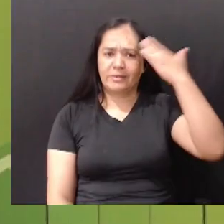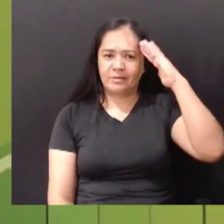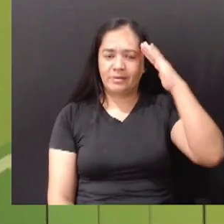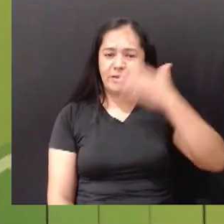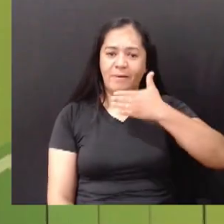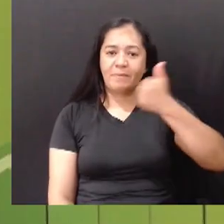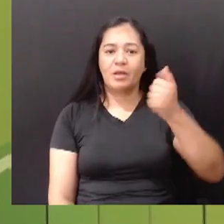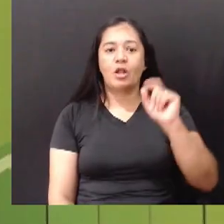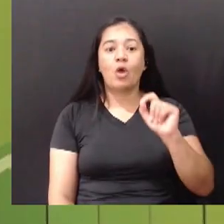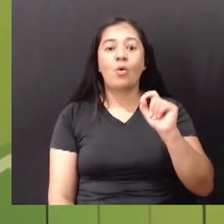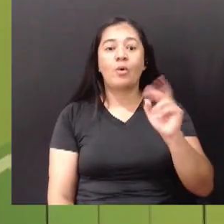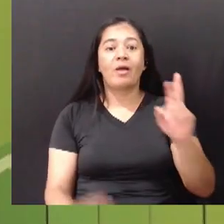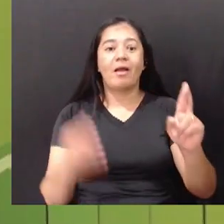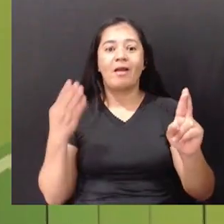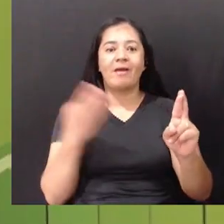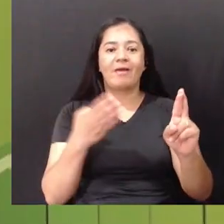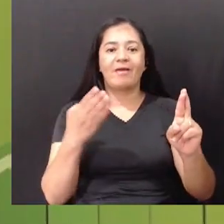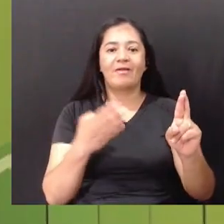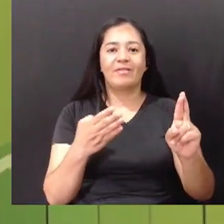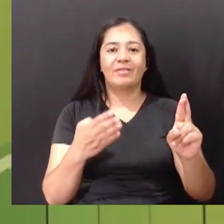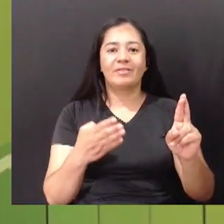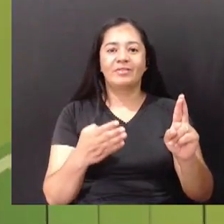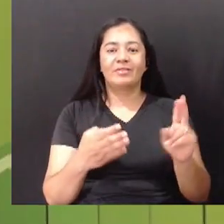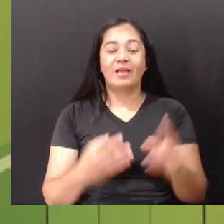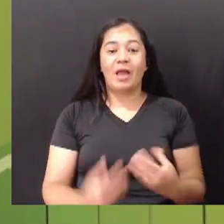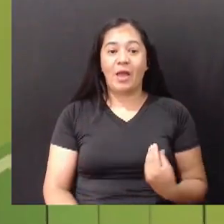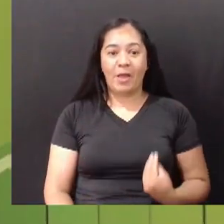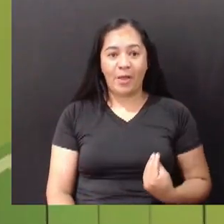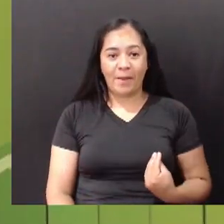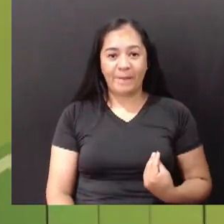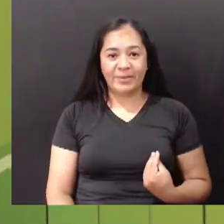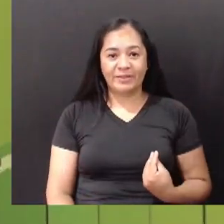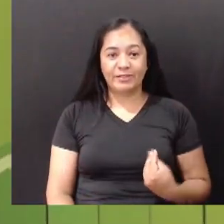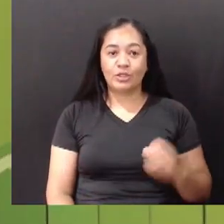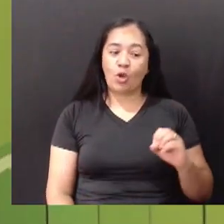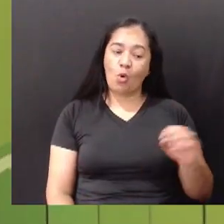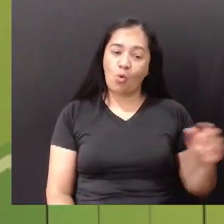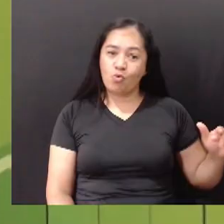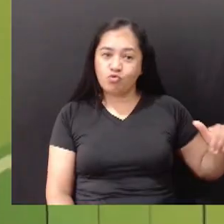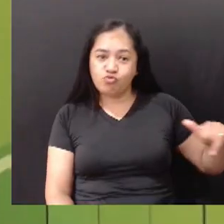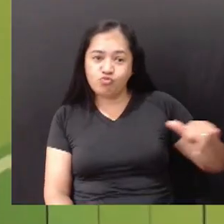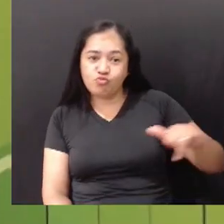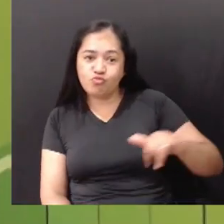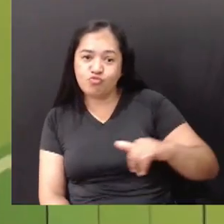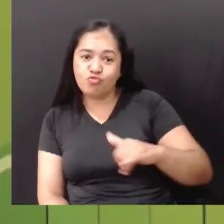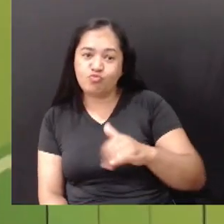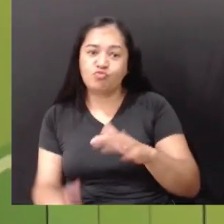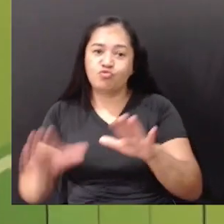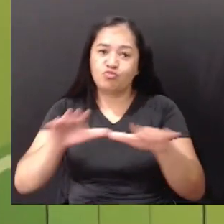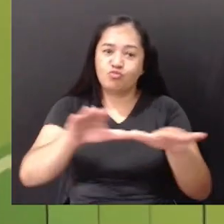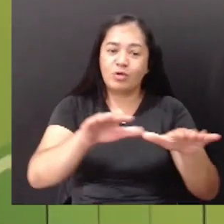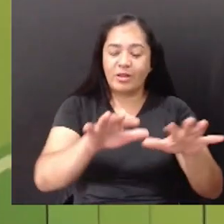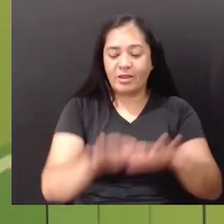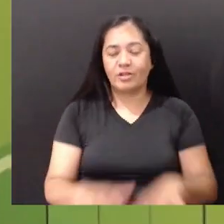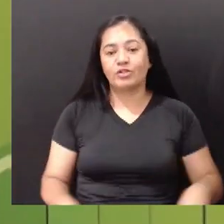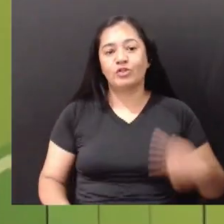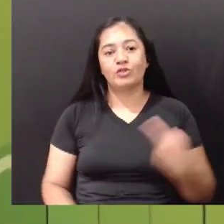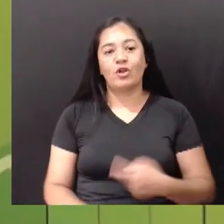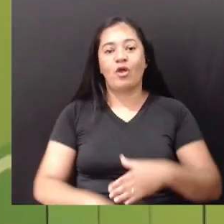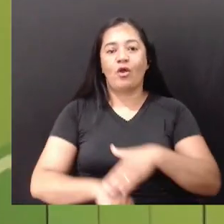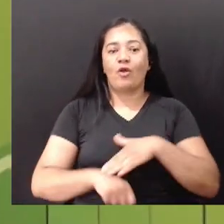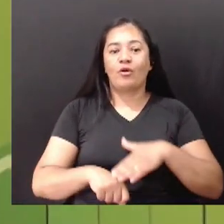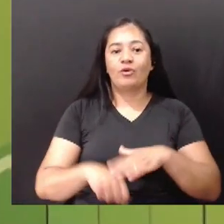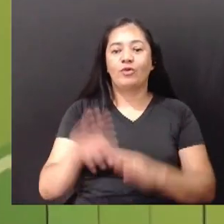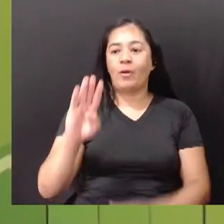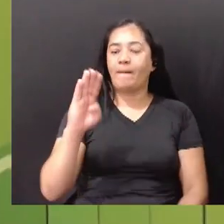entender melhor o que representa aí a presença ou a passagem do acauã nesta região, nós